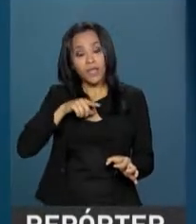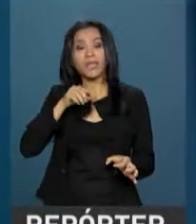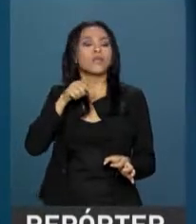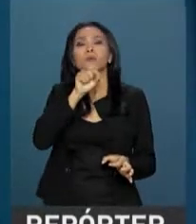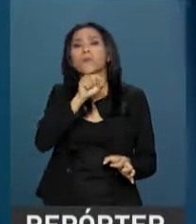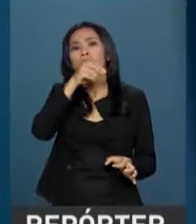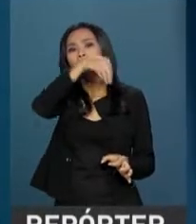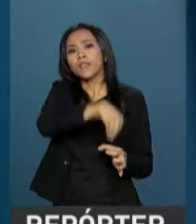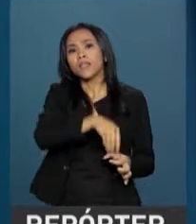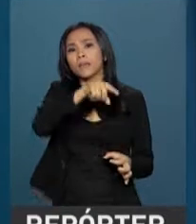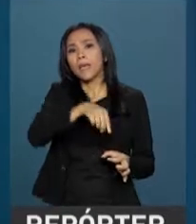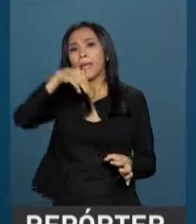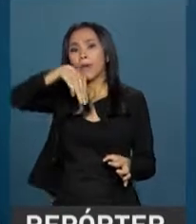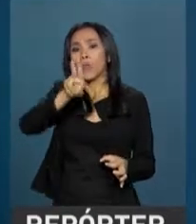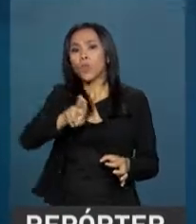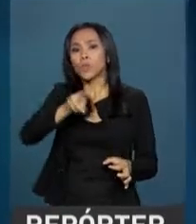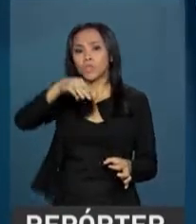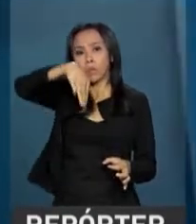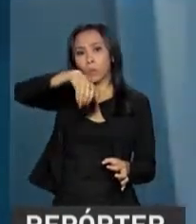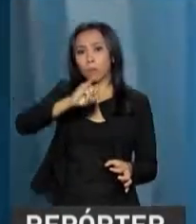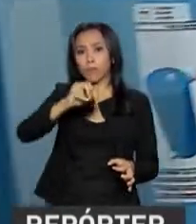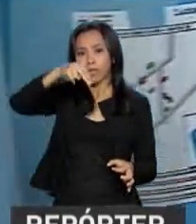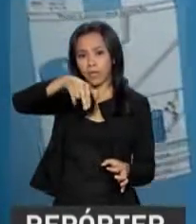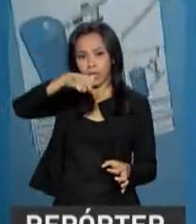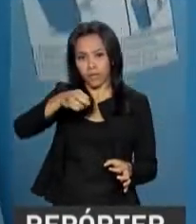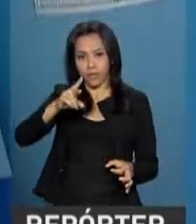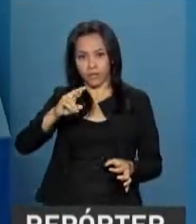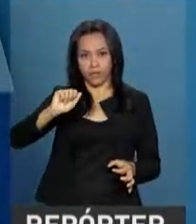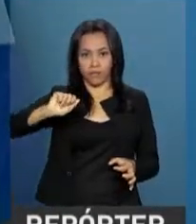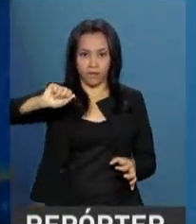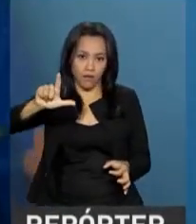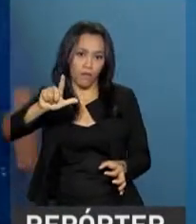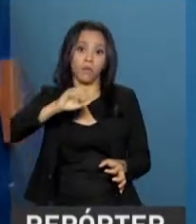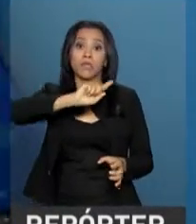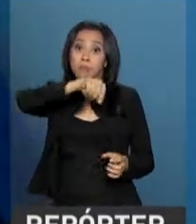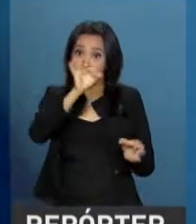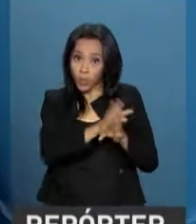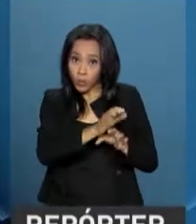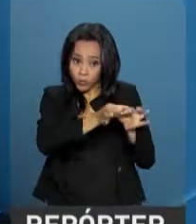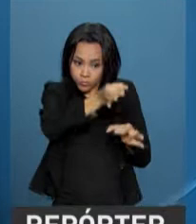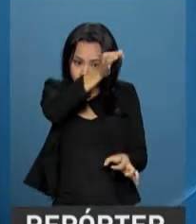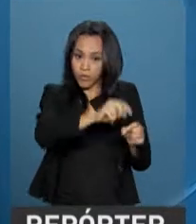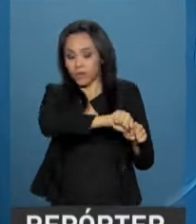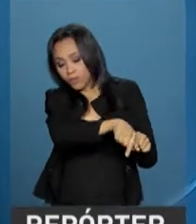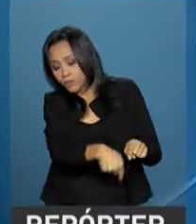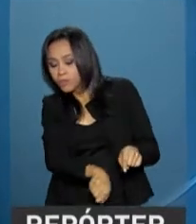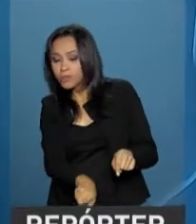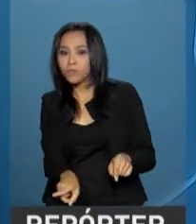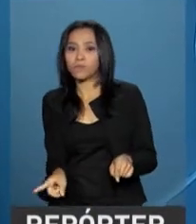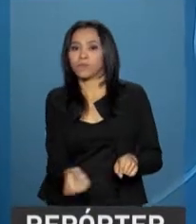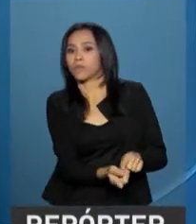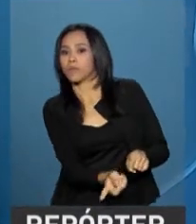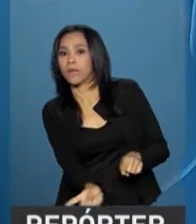a base do mineral e ceoli tá após passar no filtro a água já sai na saída na já